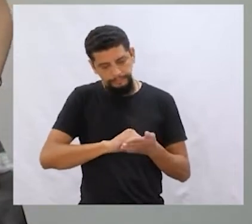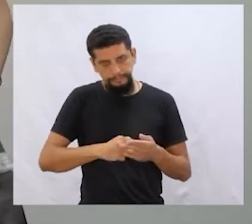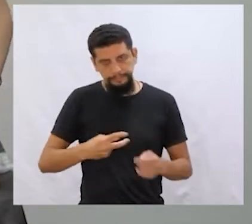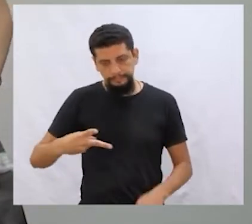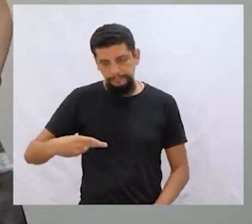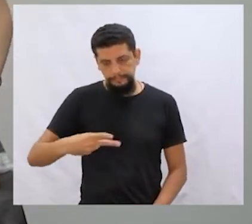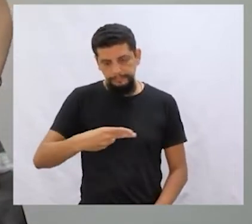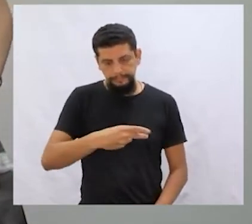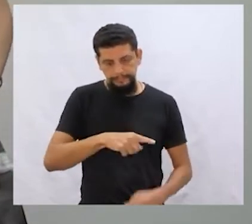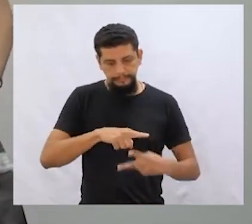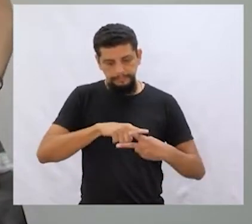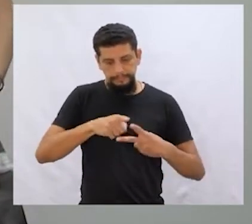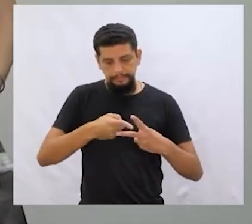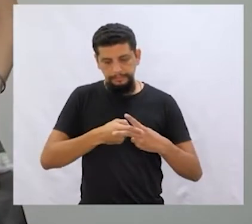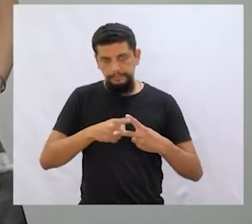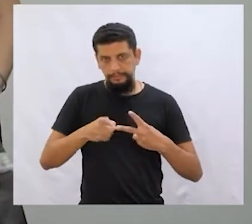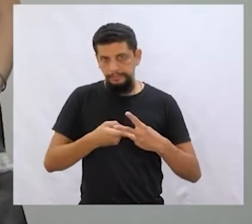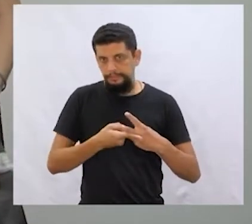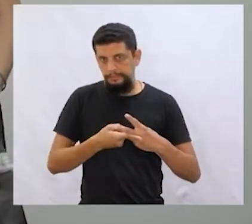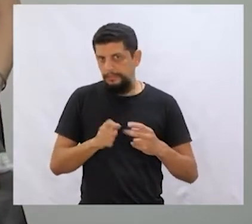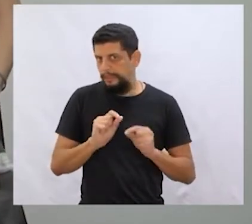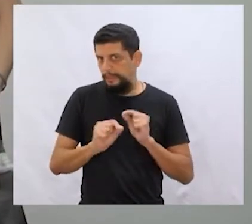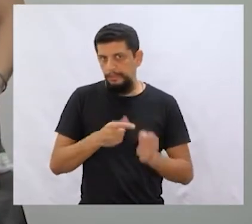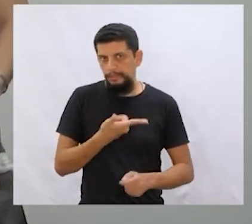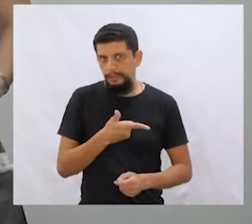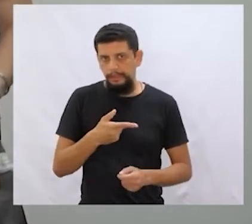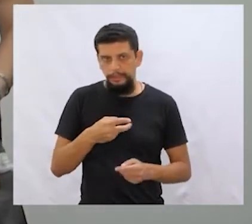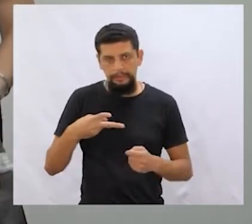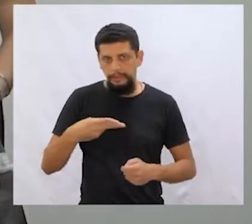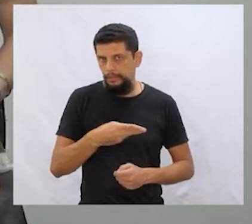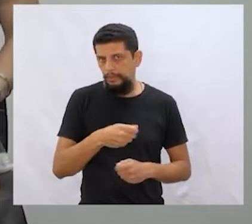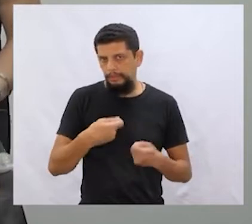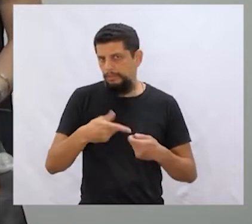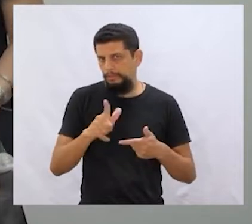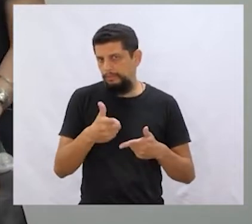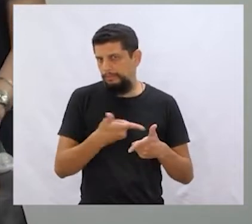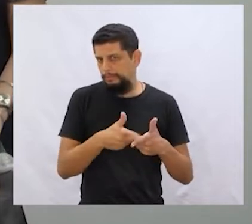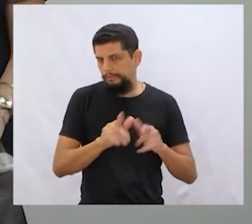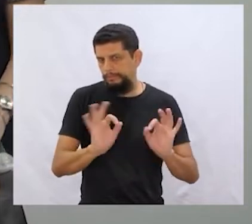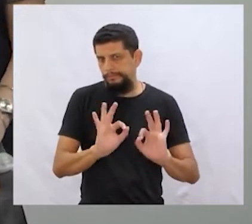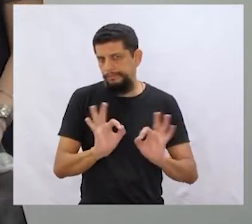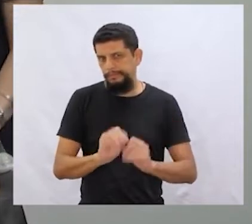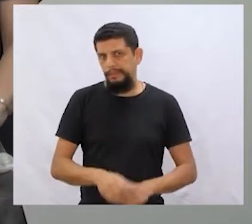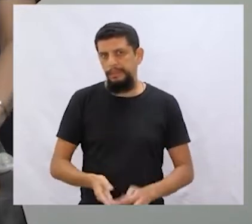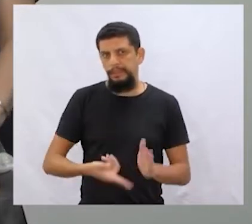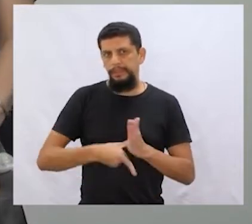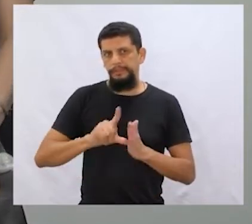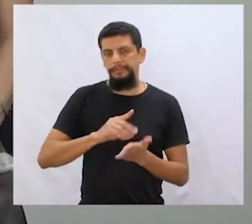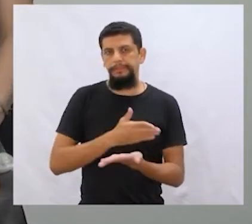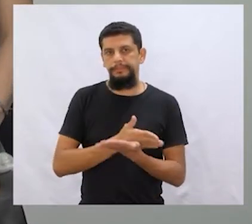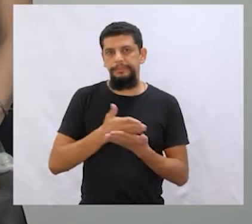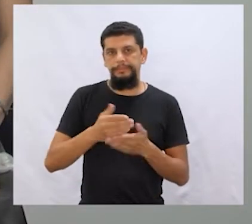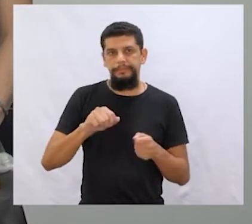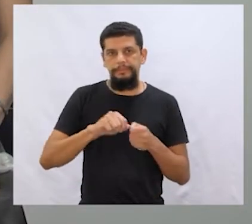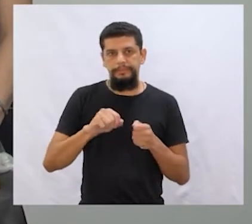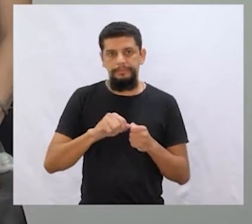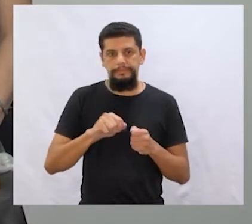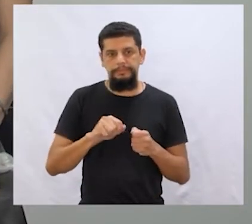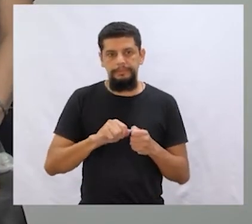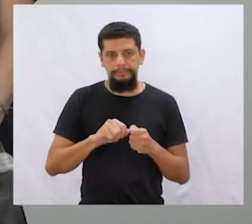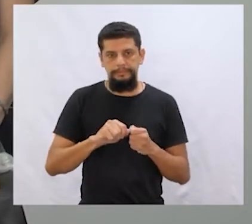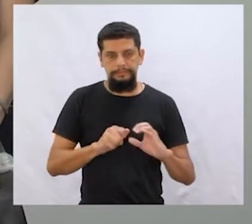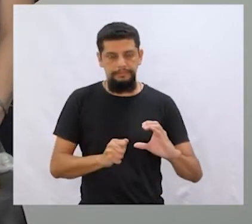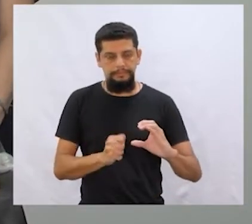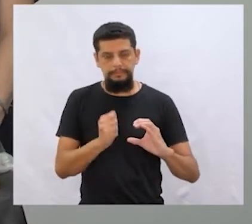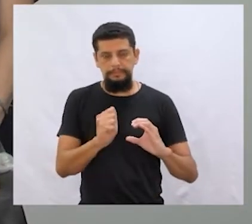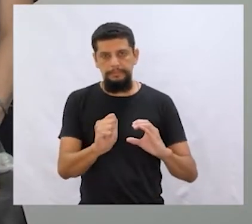a tesoura. E a tesoura. Tá? Quem não tem tesoura, não tem problema que a gente vai ensinar, certo? Antes de nós começarmos a fazer o